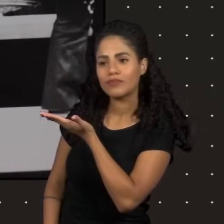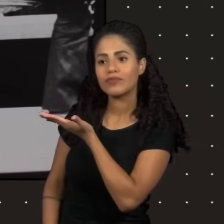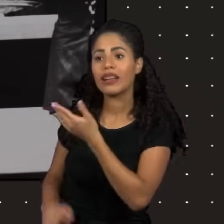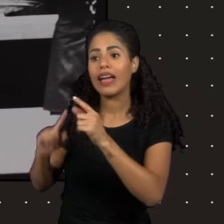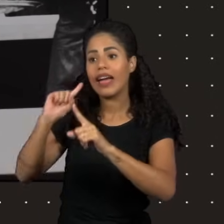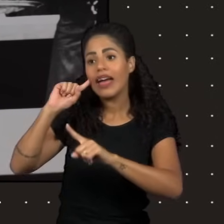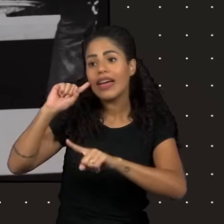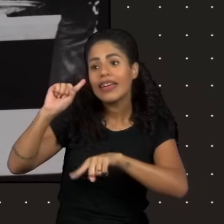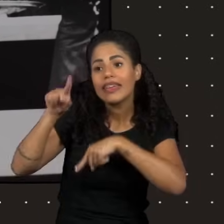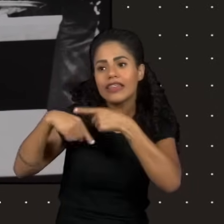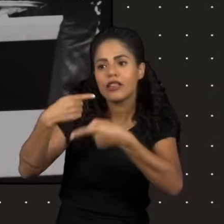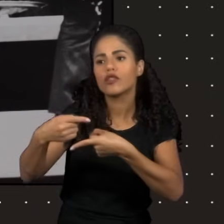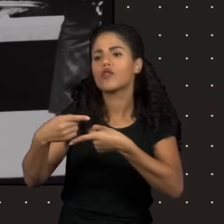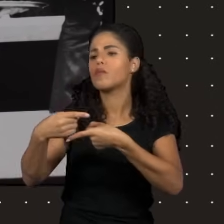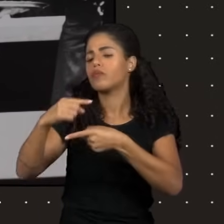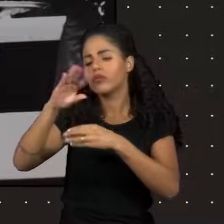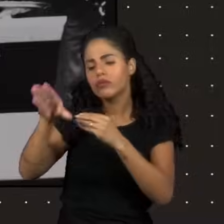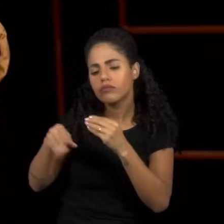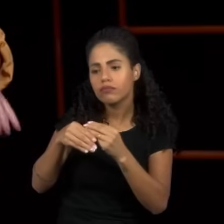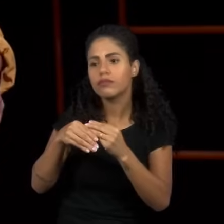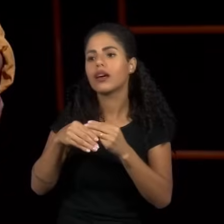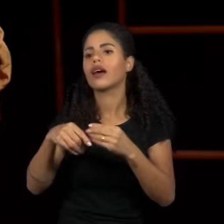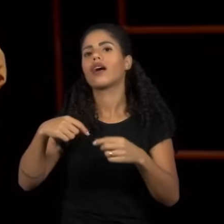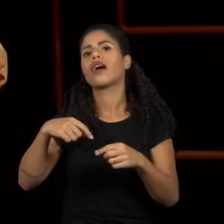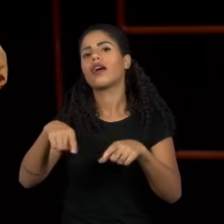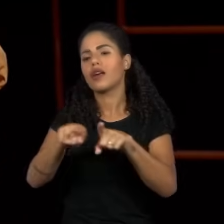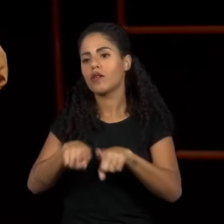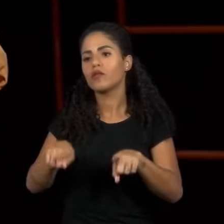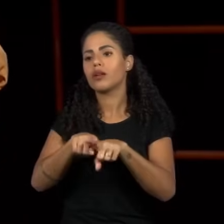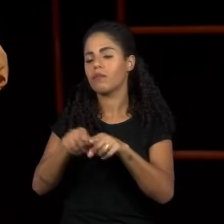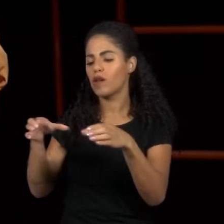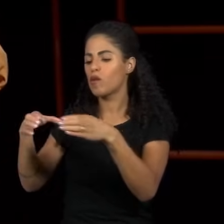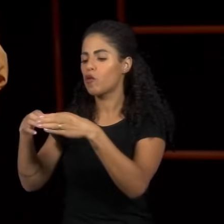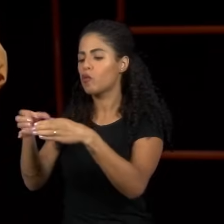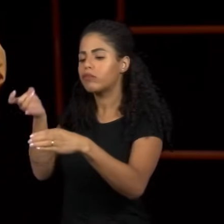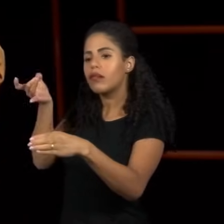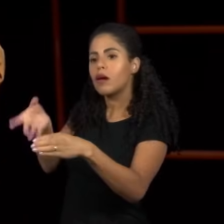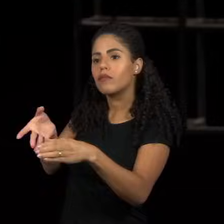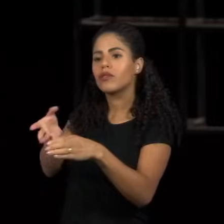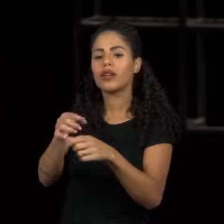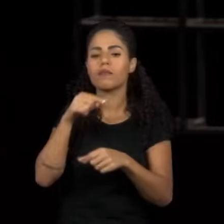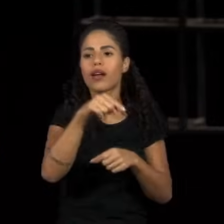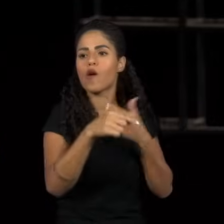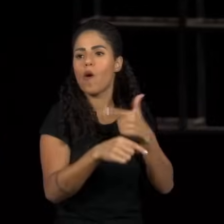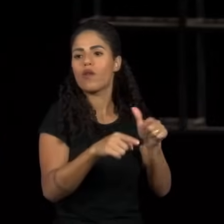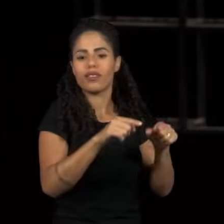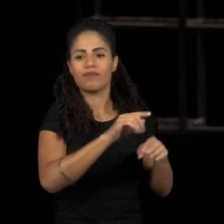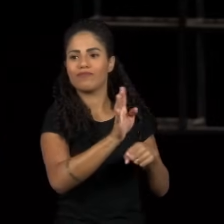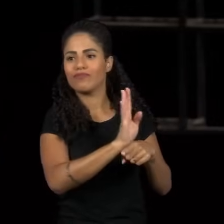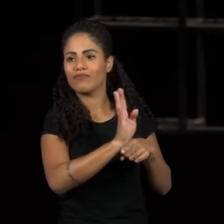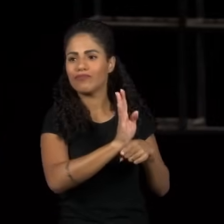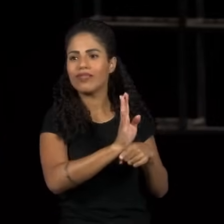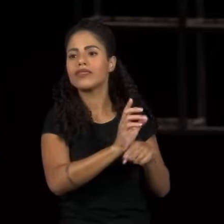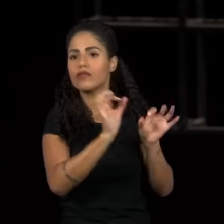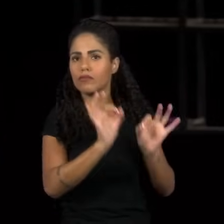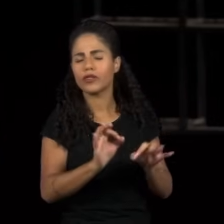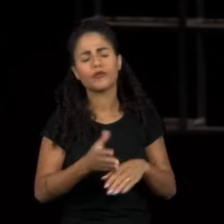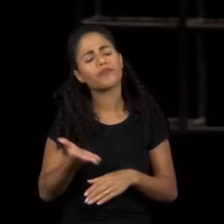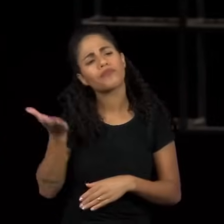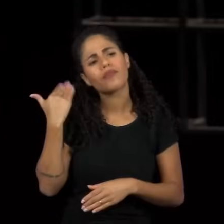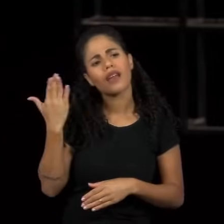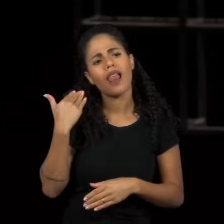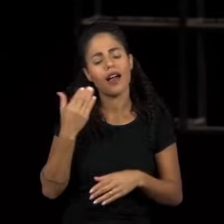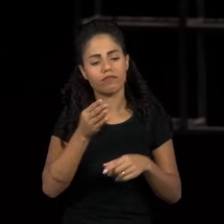Depois ainda fizemos mais alguma coisa, aí eu tive que deixar o elenco para ir fazer cinema. Selma, nessa época a televisão